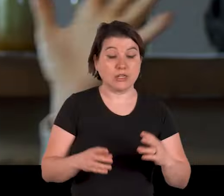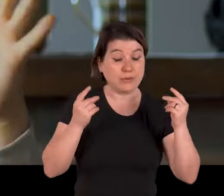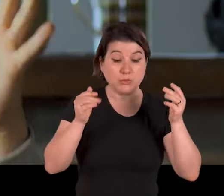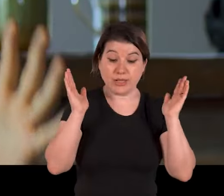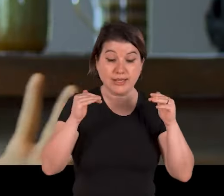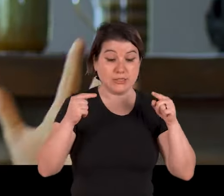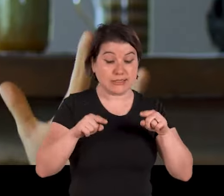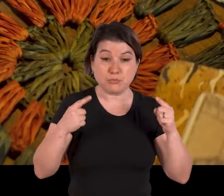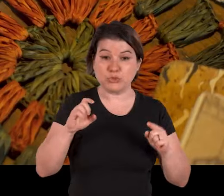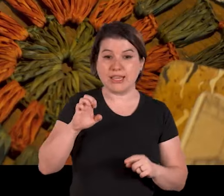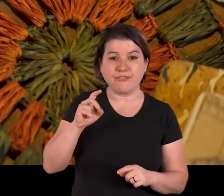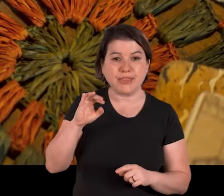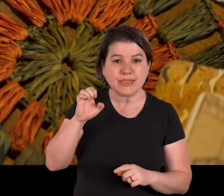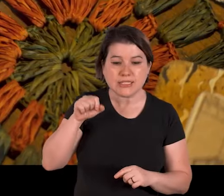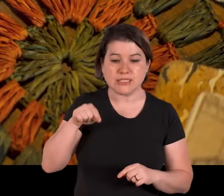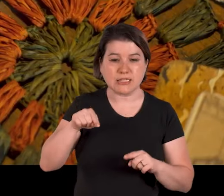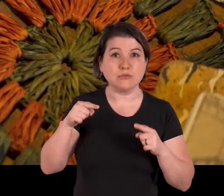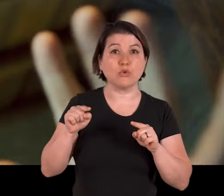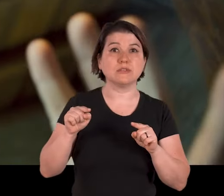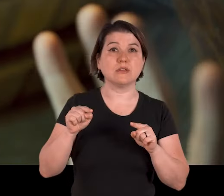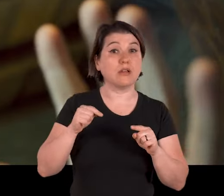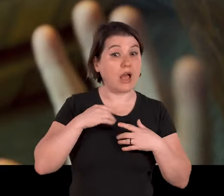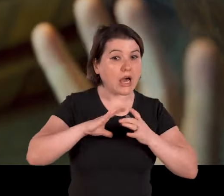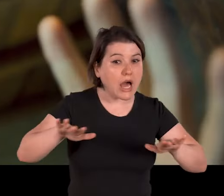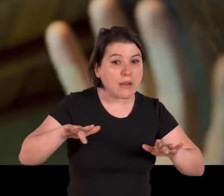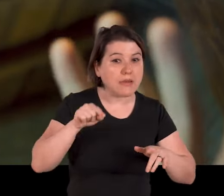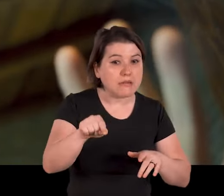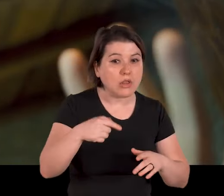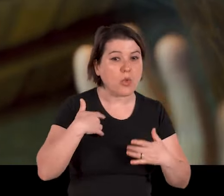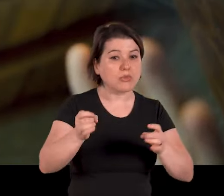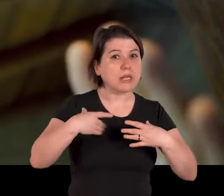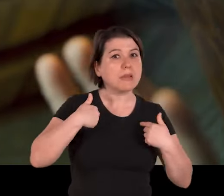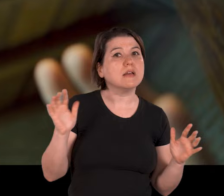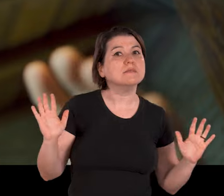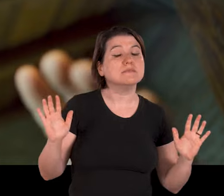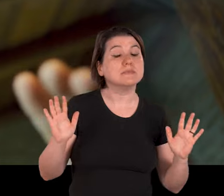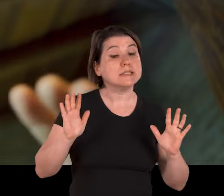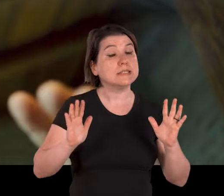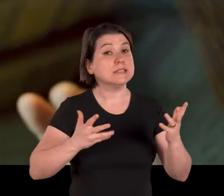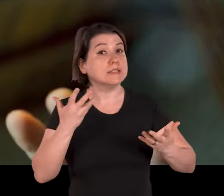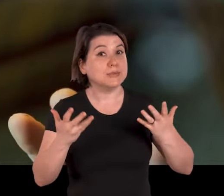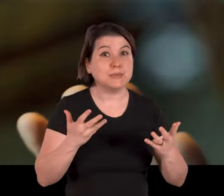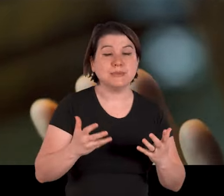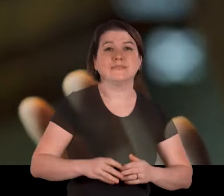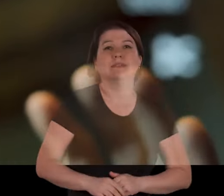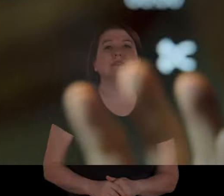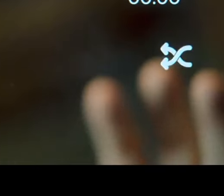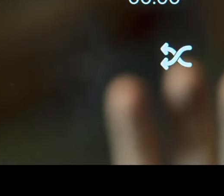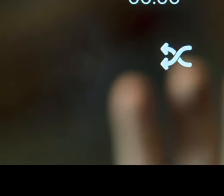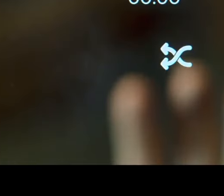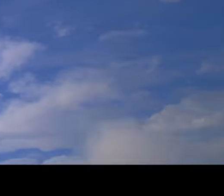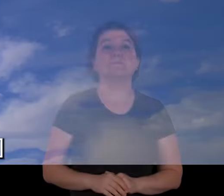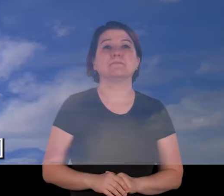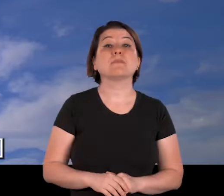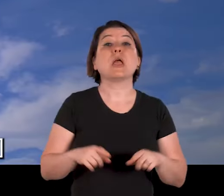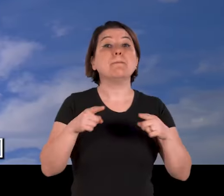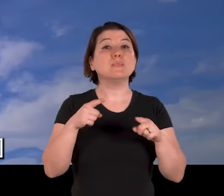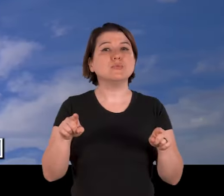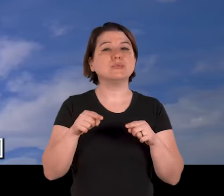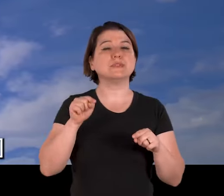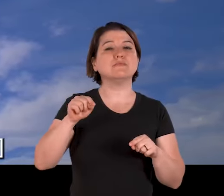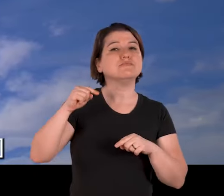Vambora, Evidências. Ou você acaba comigo ou eu acabo com você. No celular, ele dá play em Evidências, Letreiro,